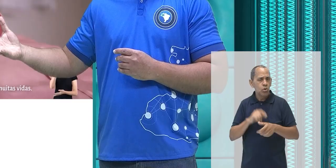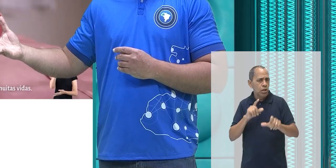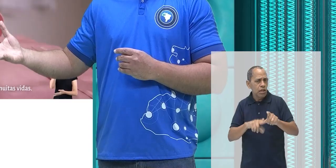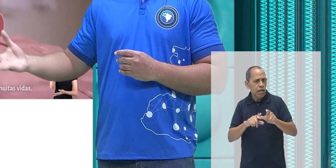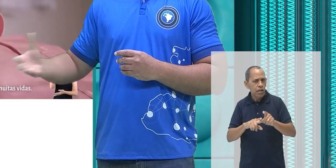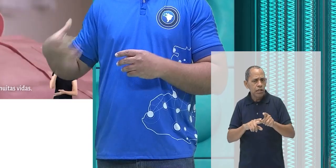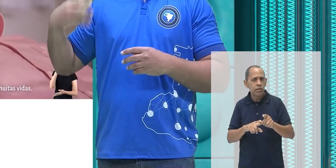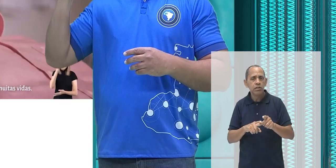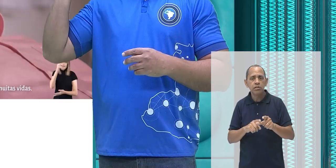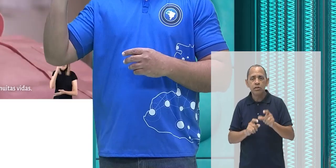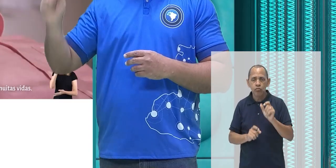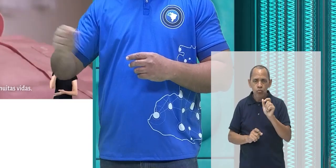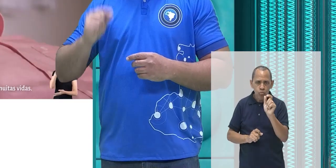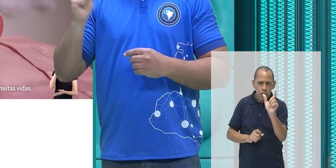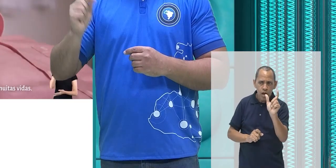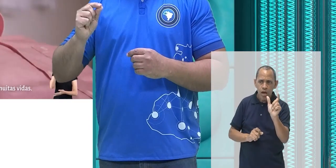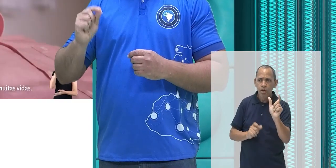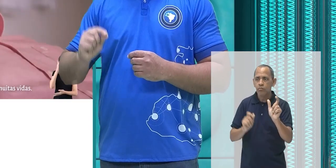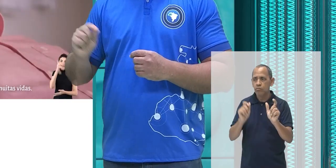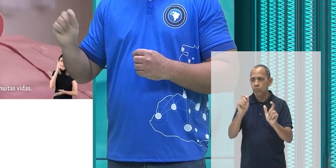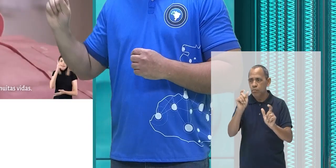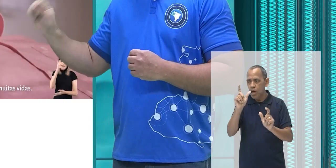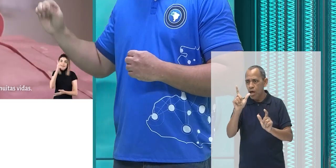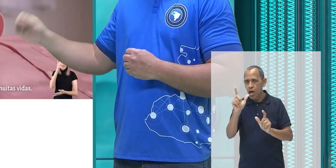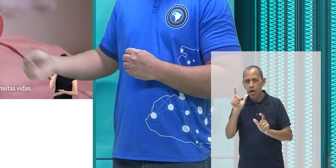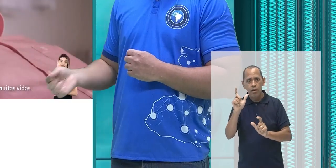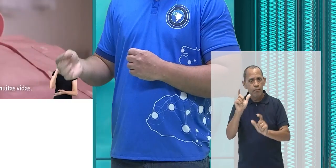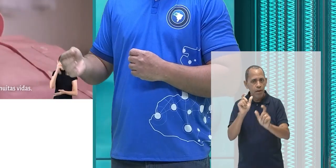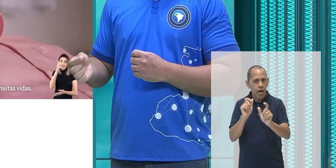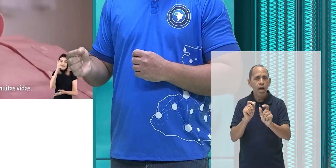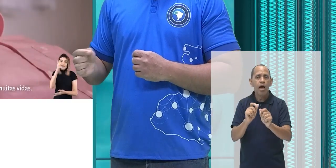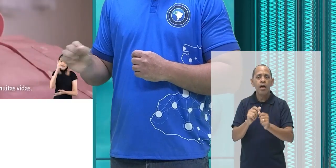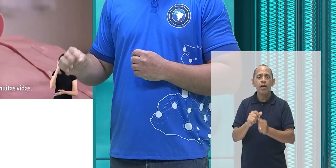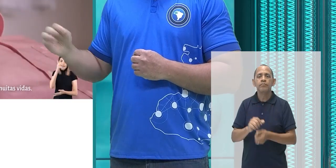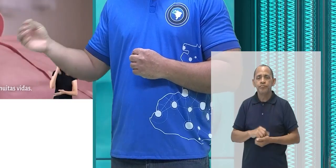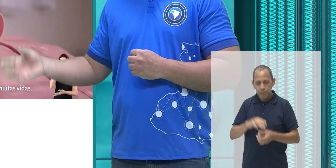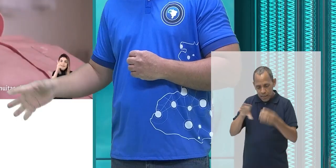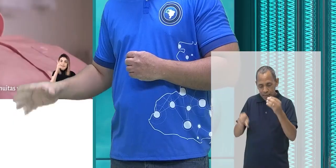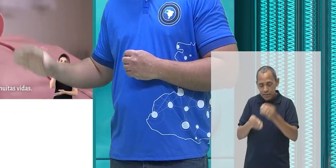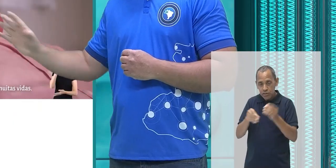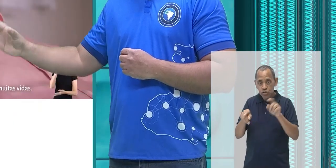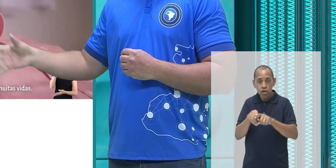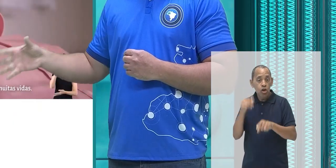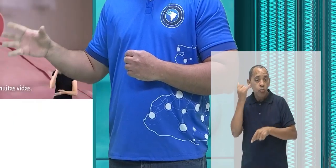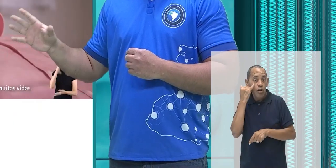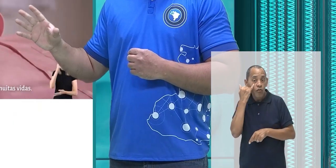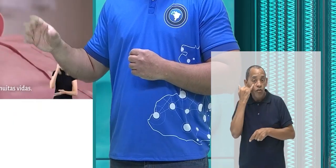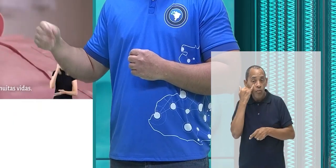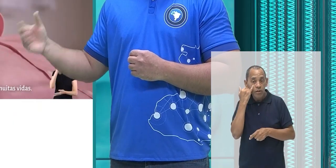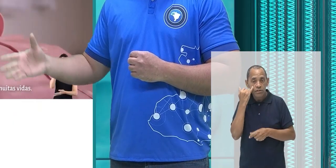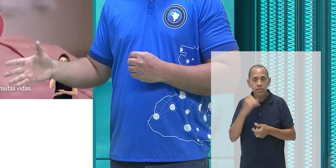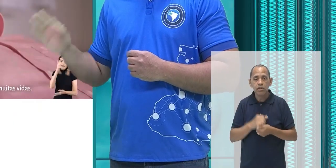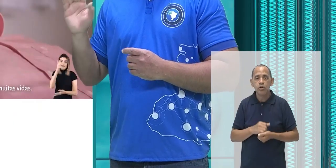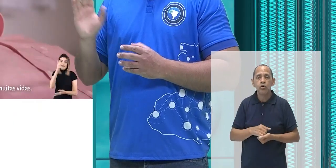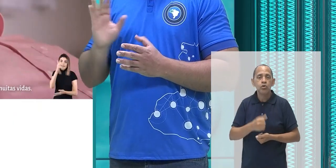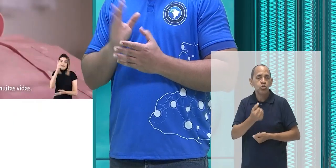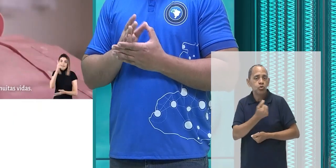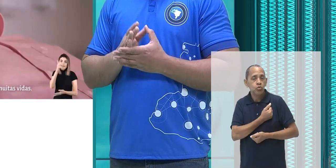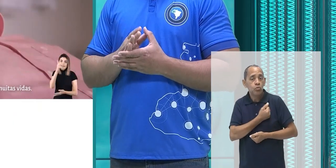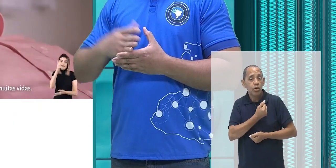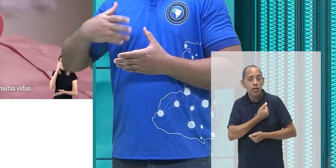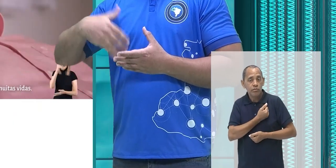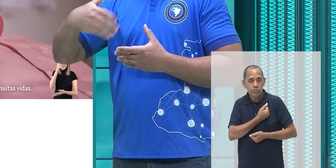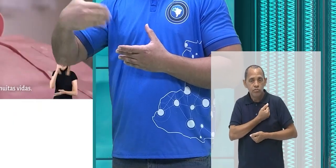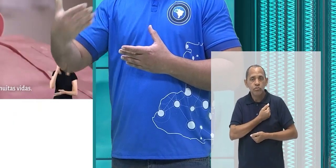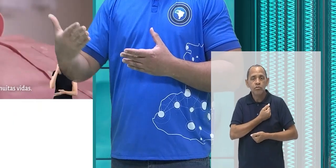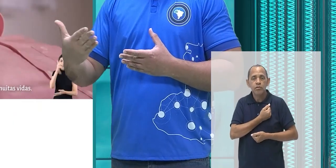aparecem aqui no nosso texto e acrescenta uma informação quantificada, com um numeral aqui na forma do algarismo 4.